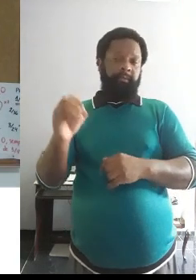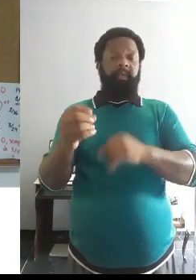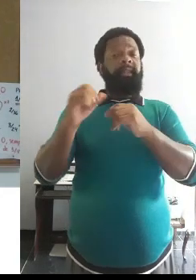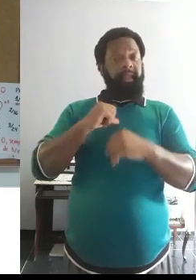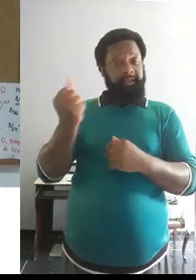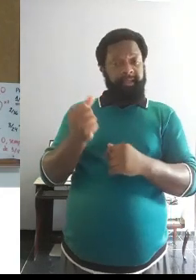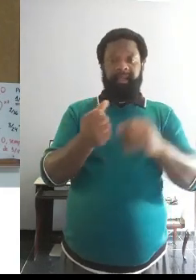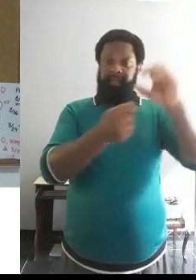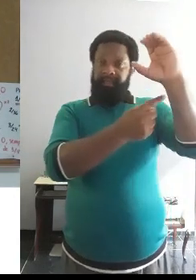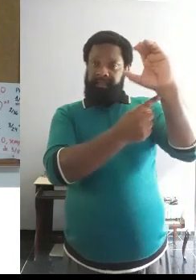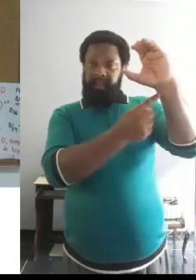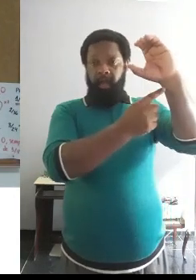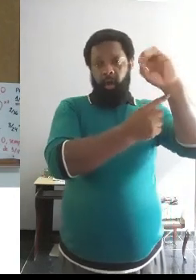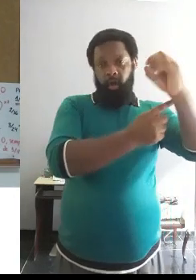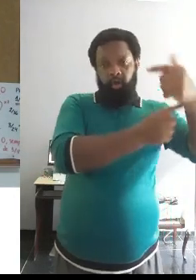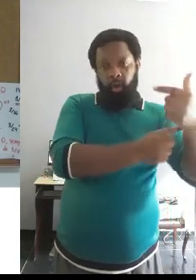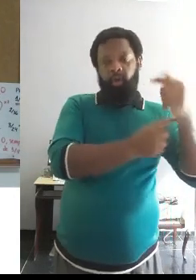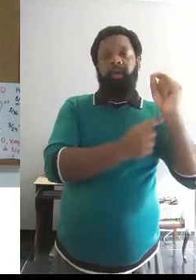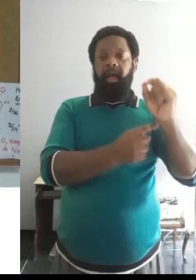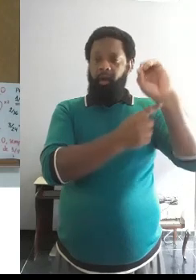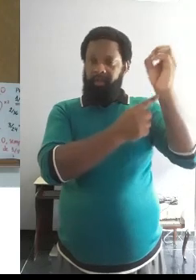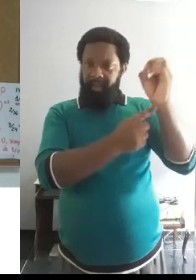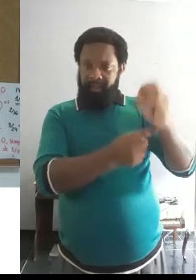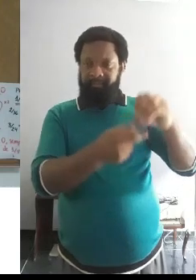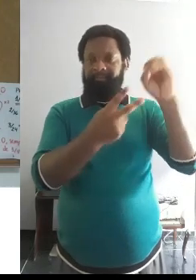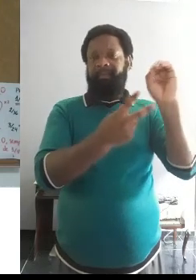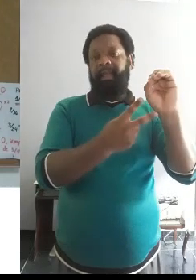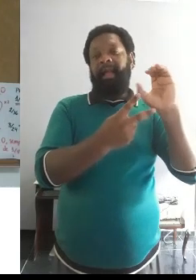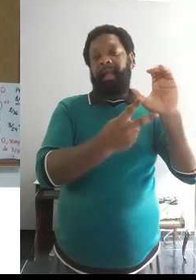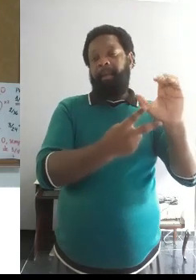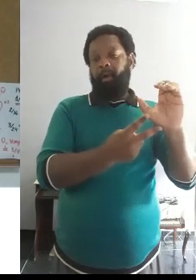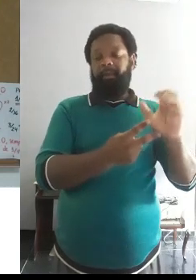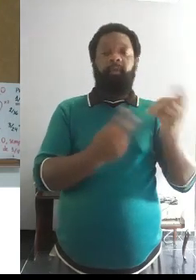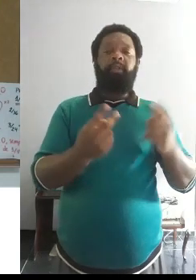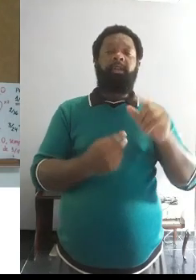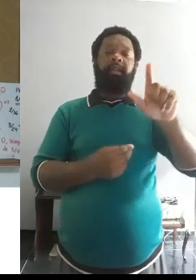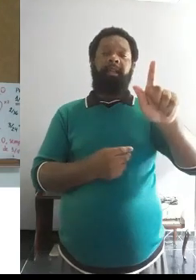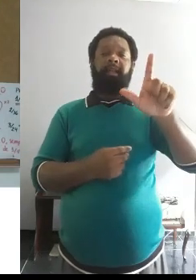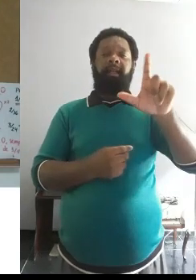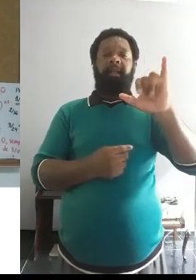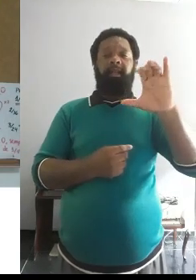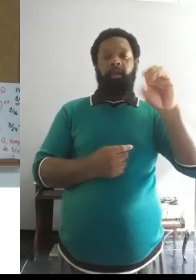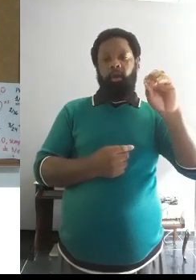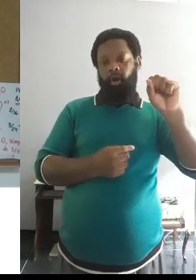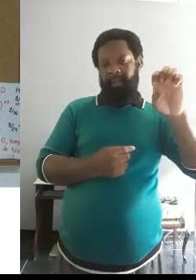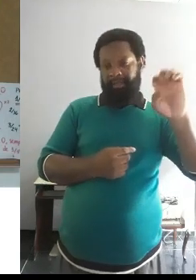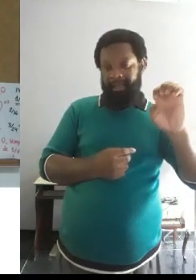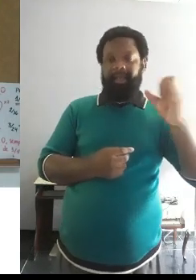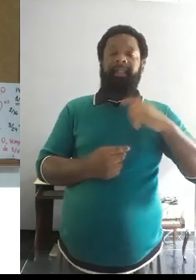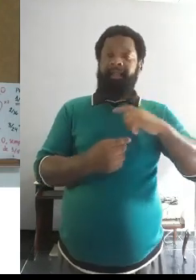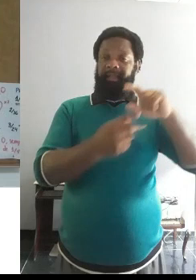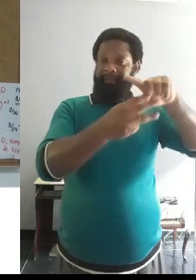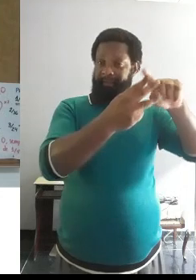Gás carbônico, CO2, tem oxigênio e tem carbono. Glicose, C6H12O6, tem carbono,